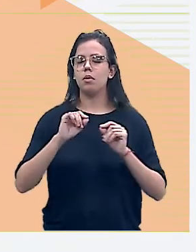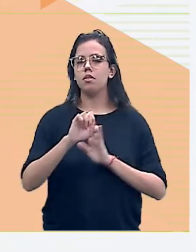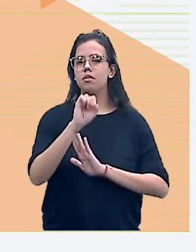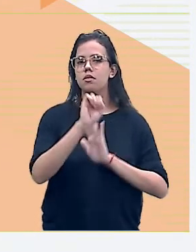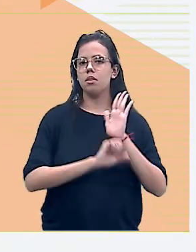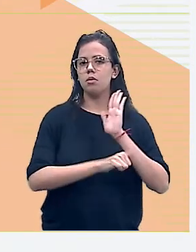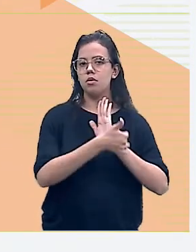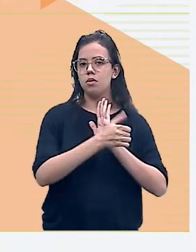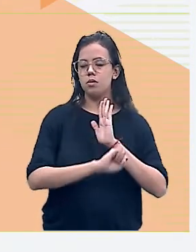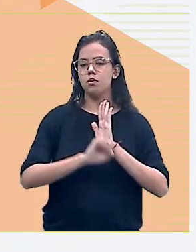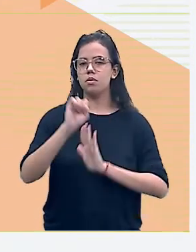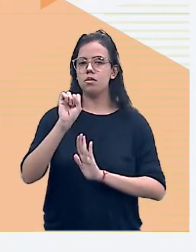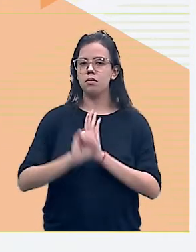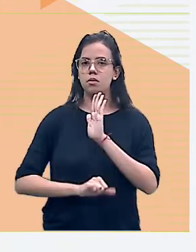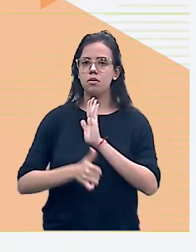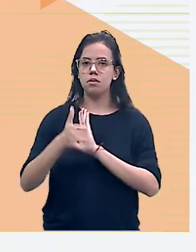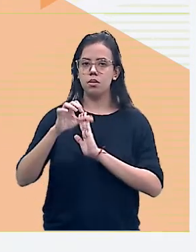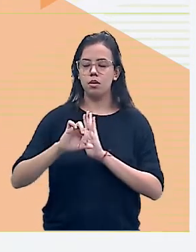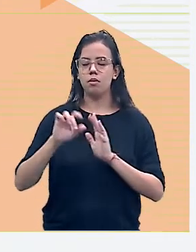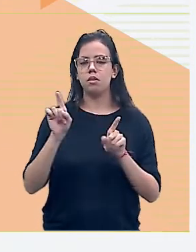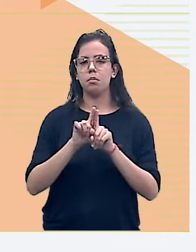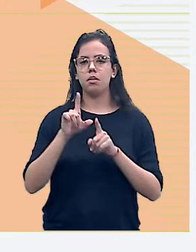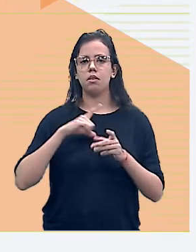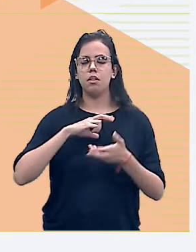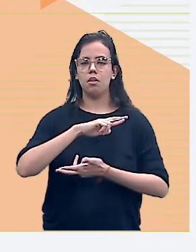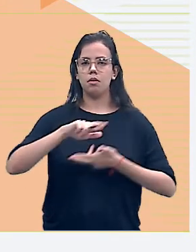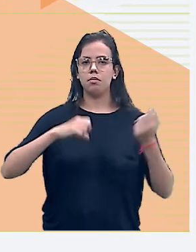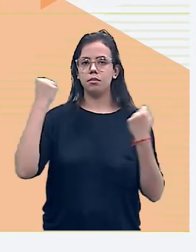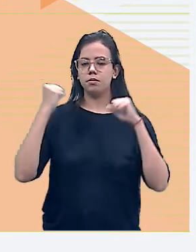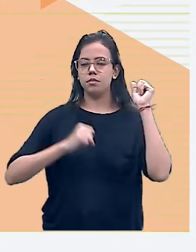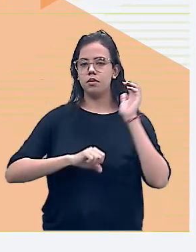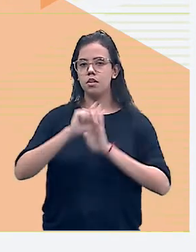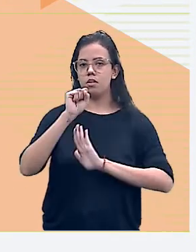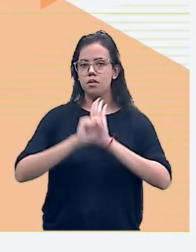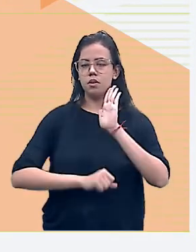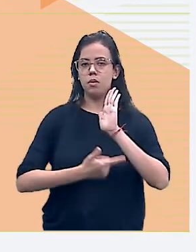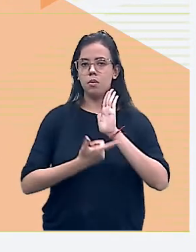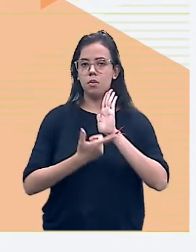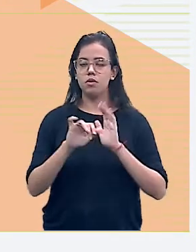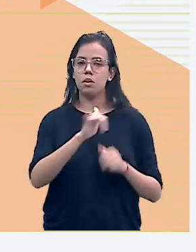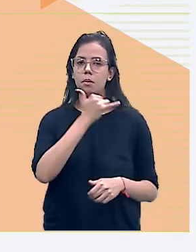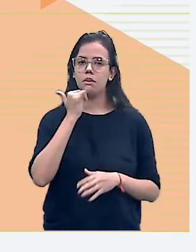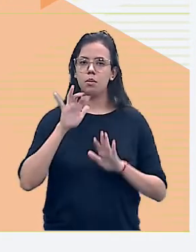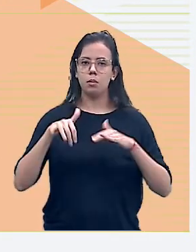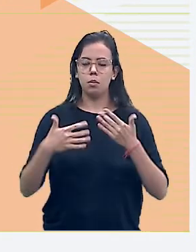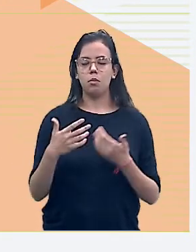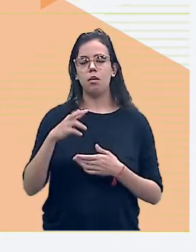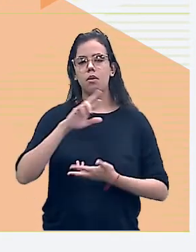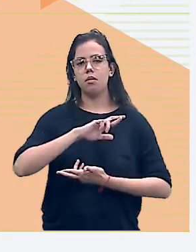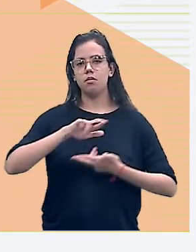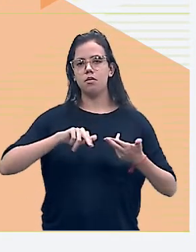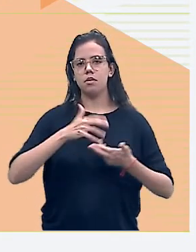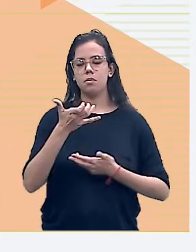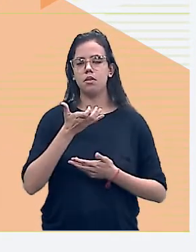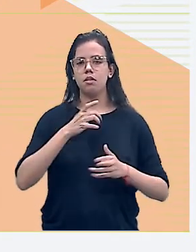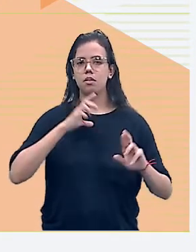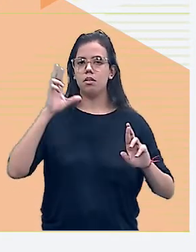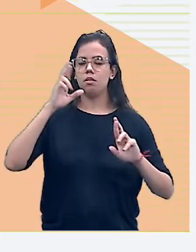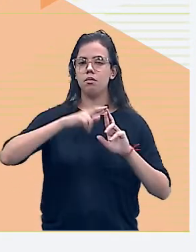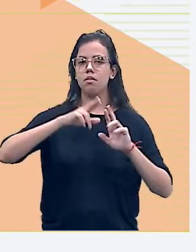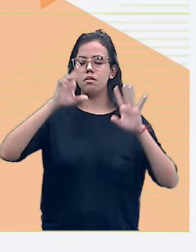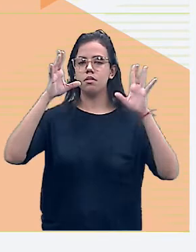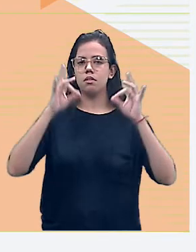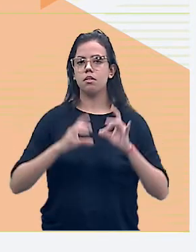nós temos e Revolução Industrial também no século 20 Dependendo de qual revolução você vai querer referenciar e um detalhe